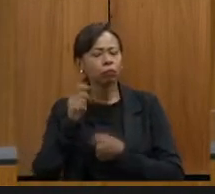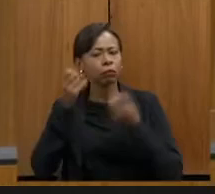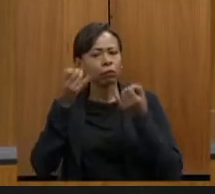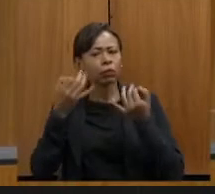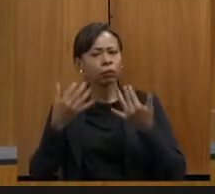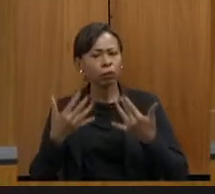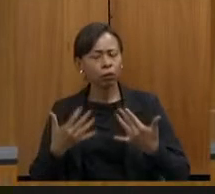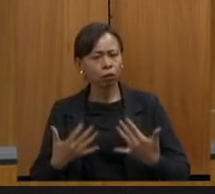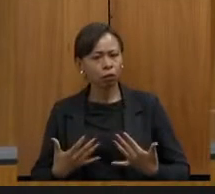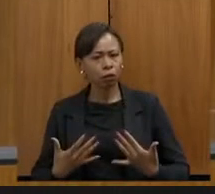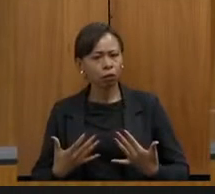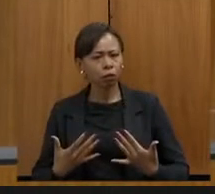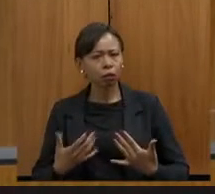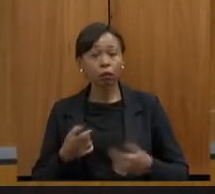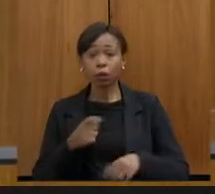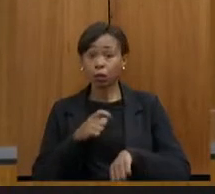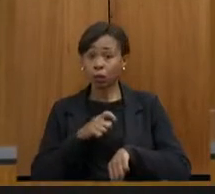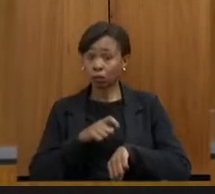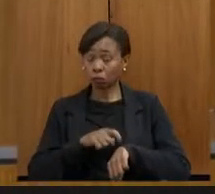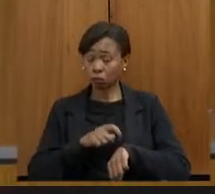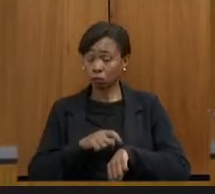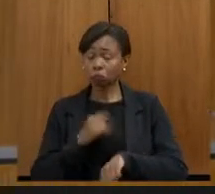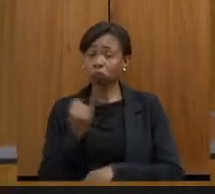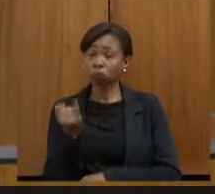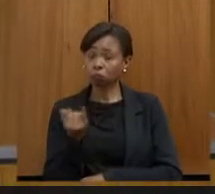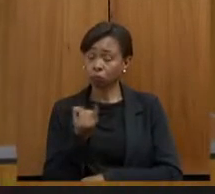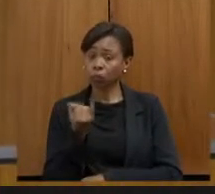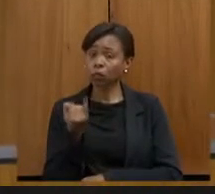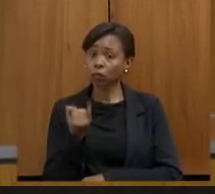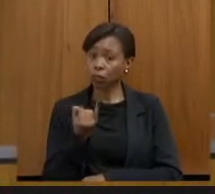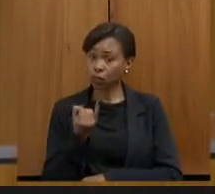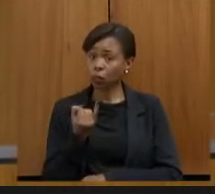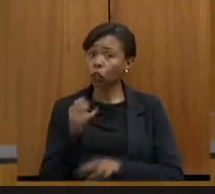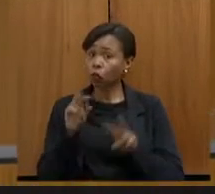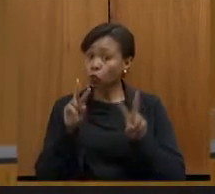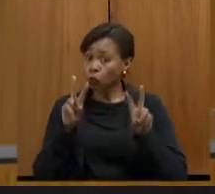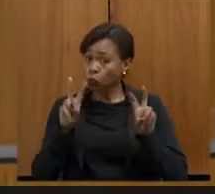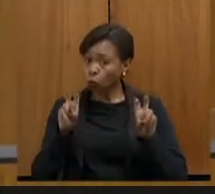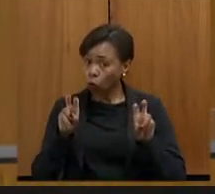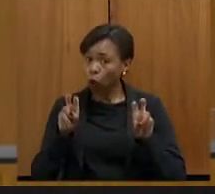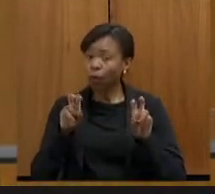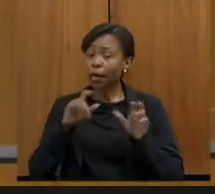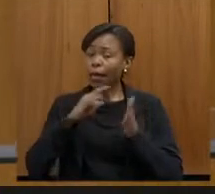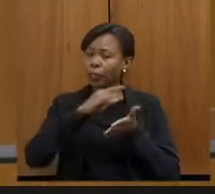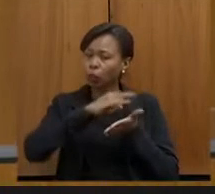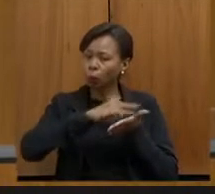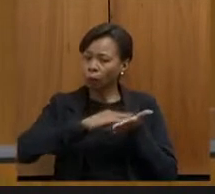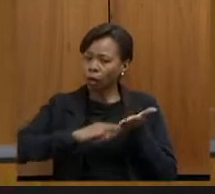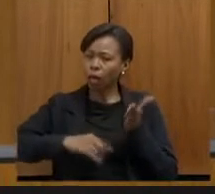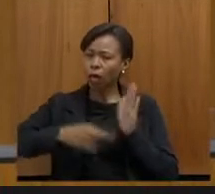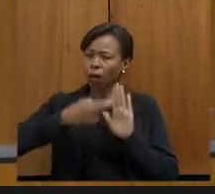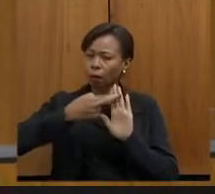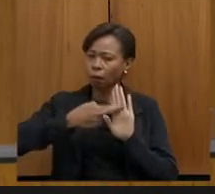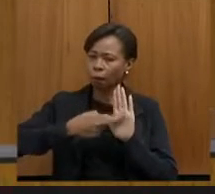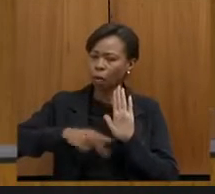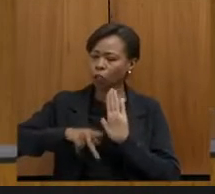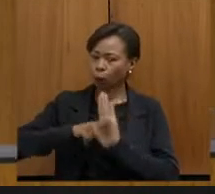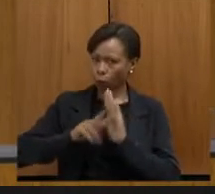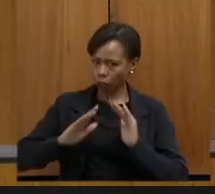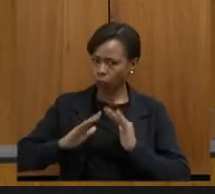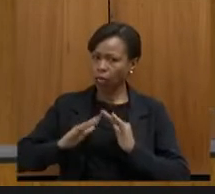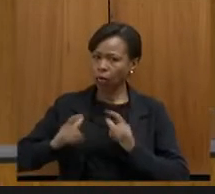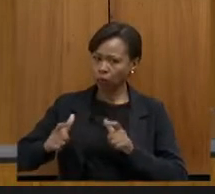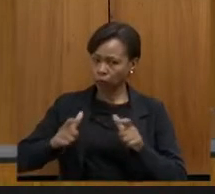dos mais importantes quando se trata de regularização. Nós temos no município de Timóteo